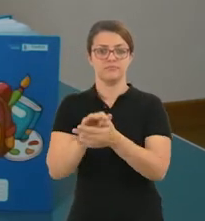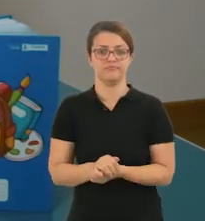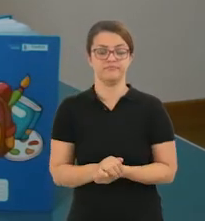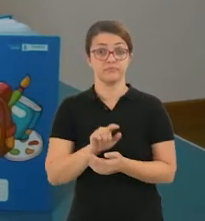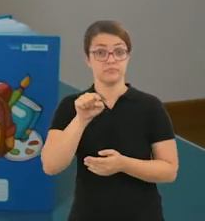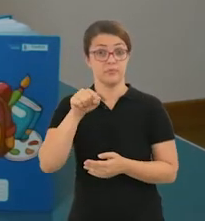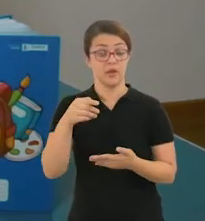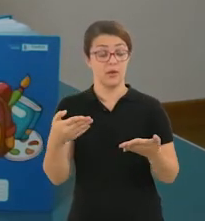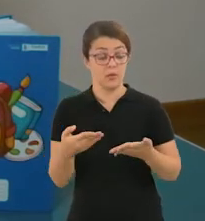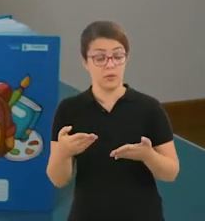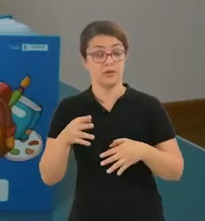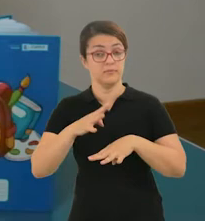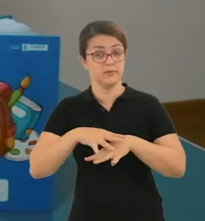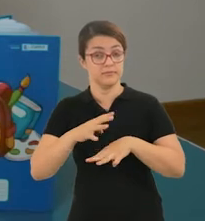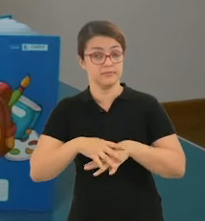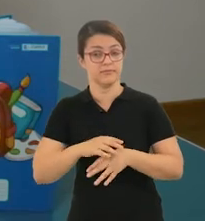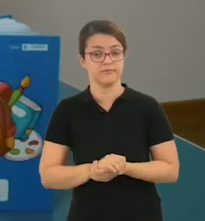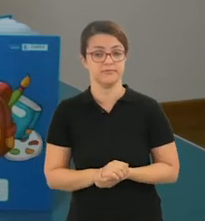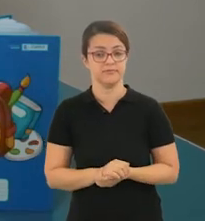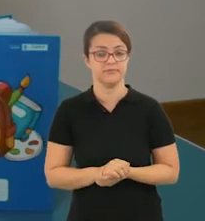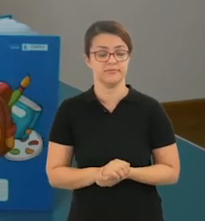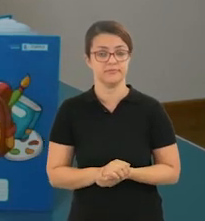Depois disso, vamos à matemática.